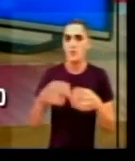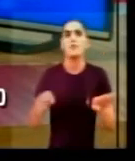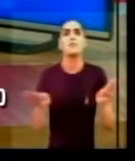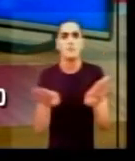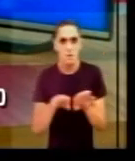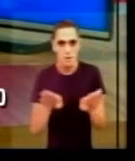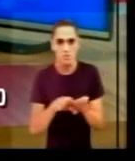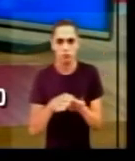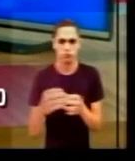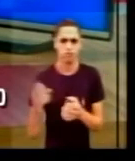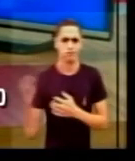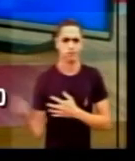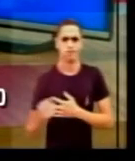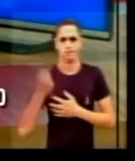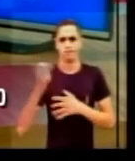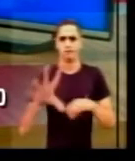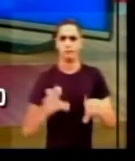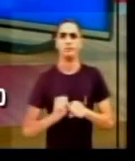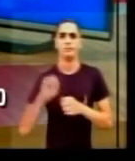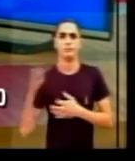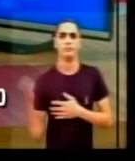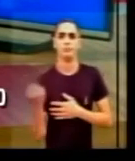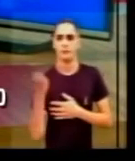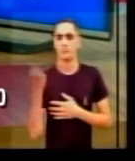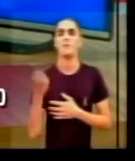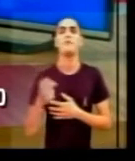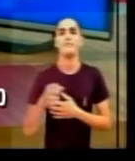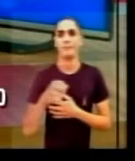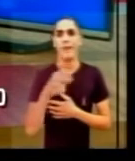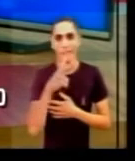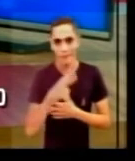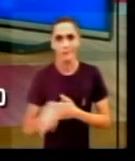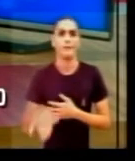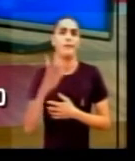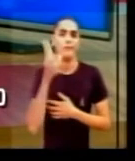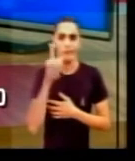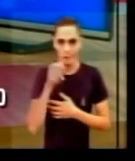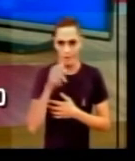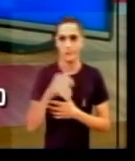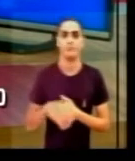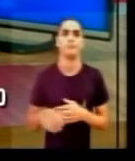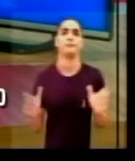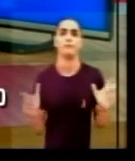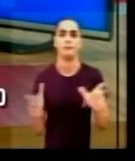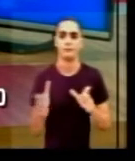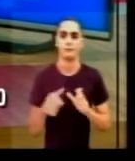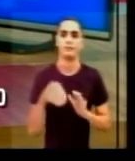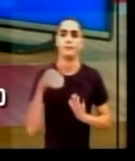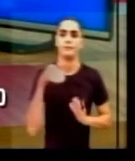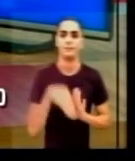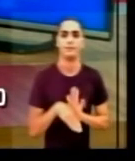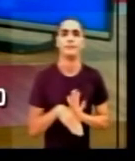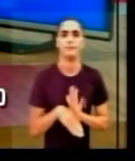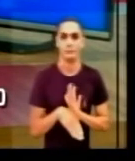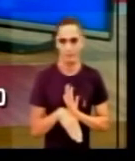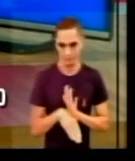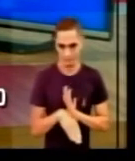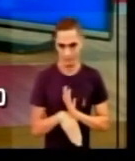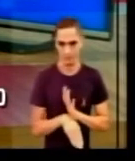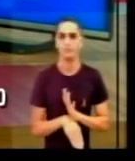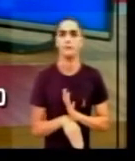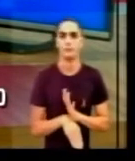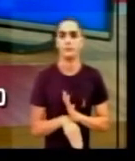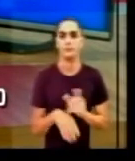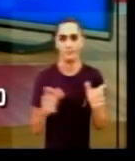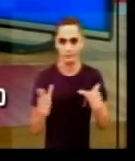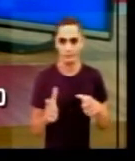demorar mais para baixar. Como vocês viram, na semana passada existia uma tendência de aumento de caso grave. Essa